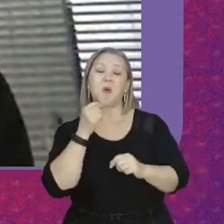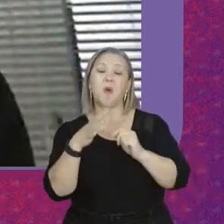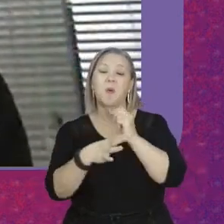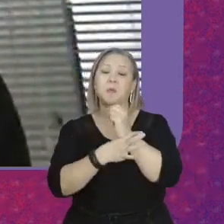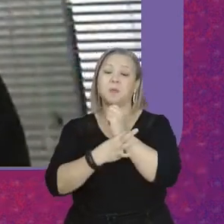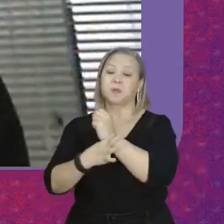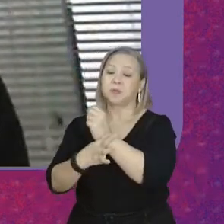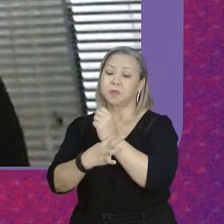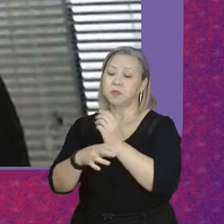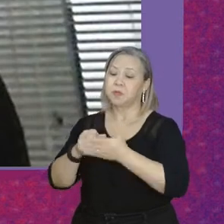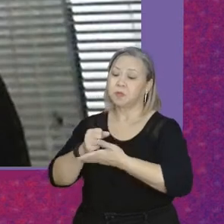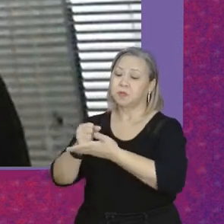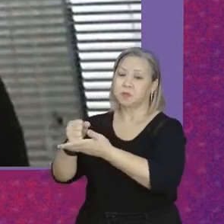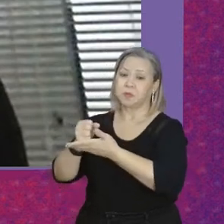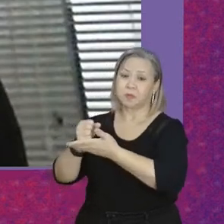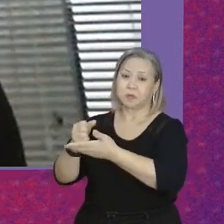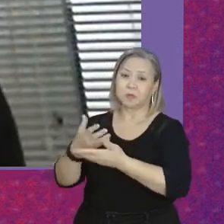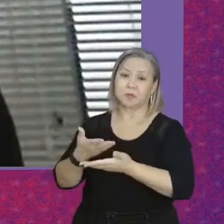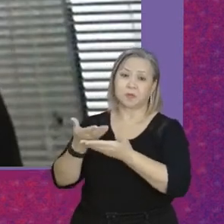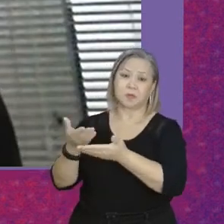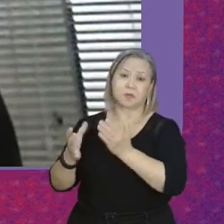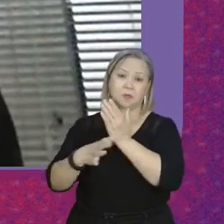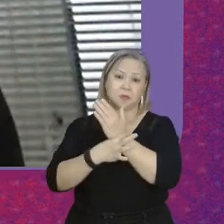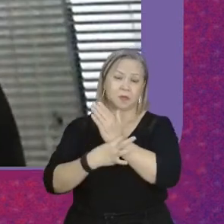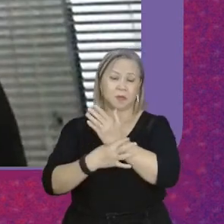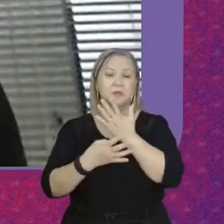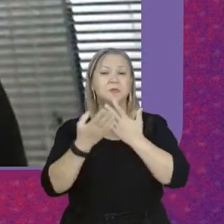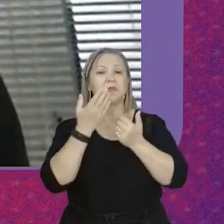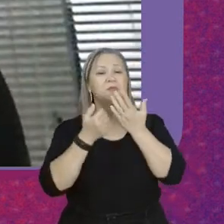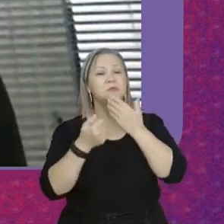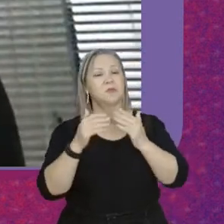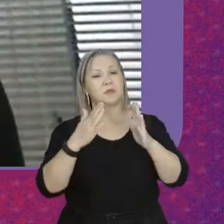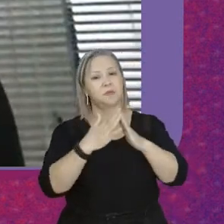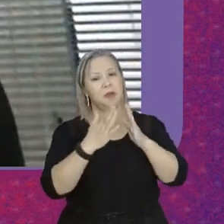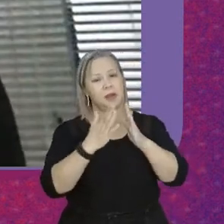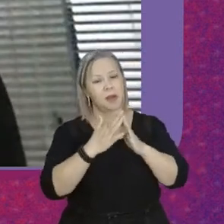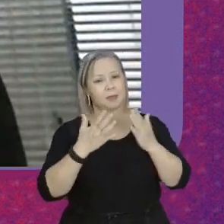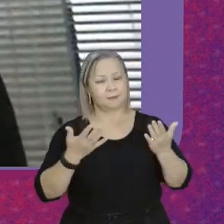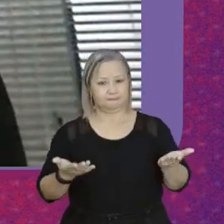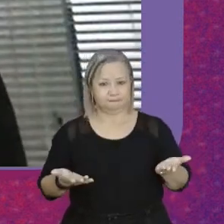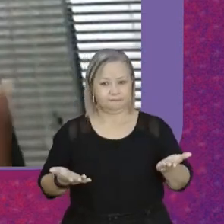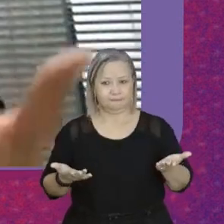para que o homem traga o sustento para casa. Então,